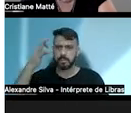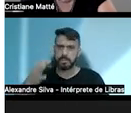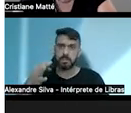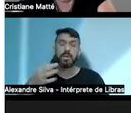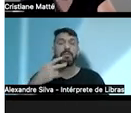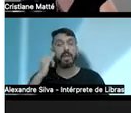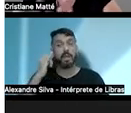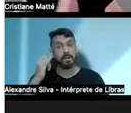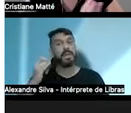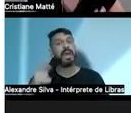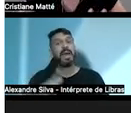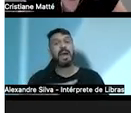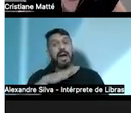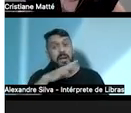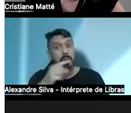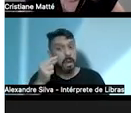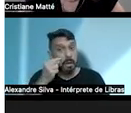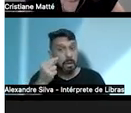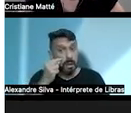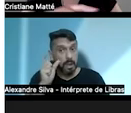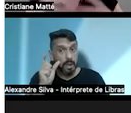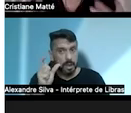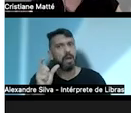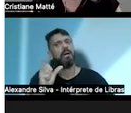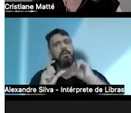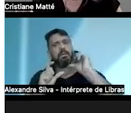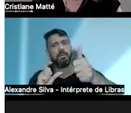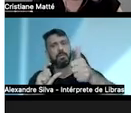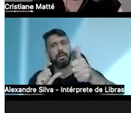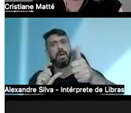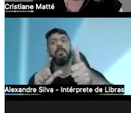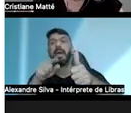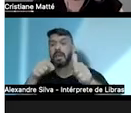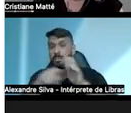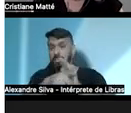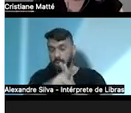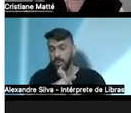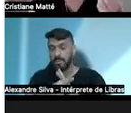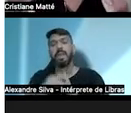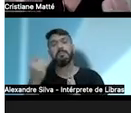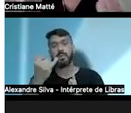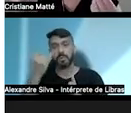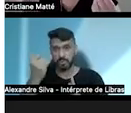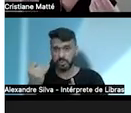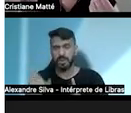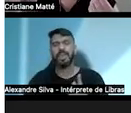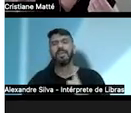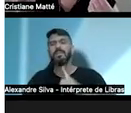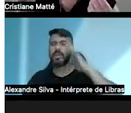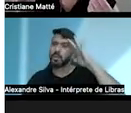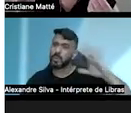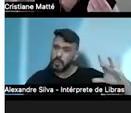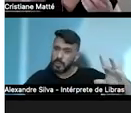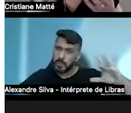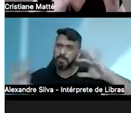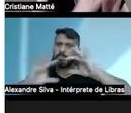gente chamar atenção. Aqui a gente está trabalhando com o modelo animal. E por que é tão importante que a gente trabalhe com o modelo animal? Vocês imaginem conectar essas duas fases